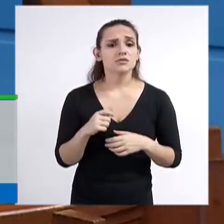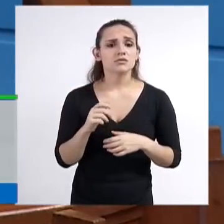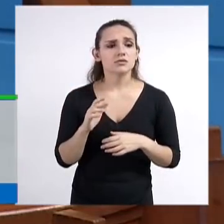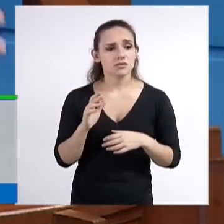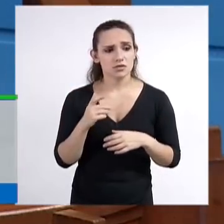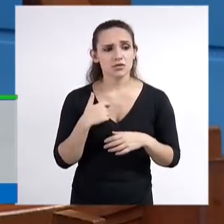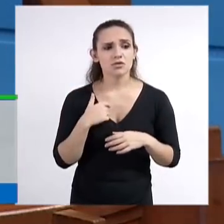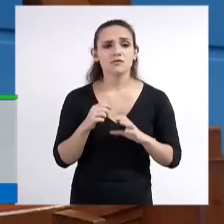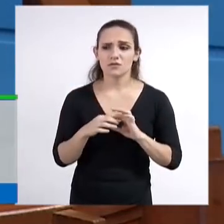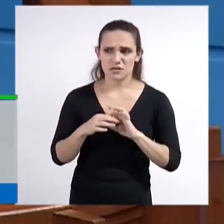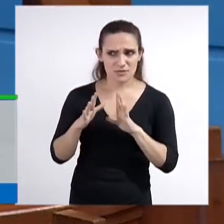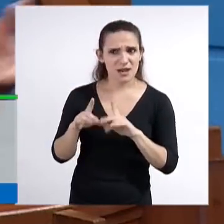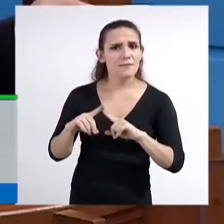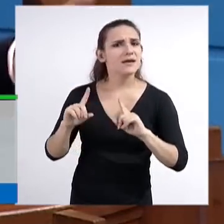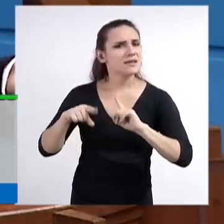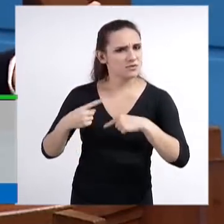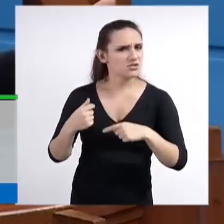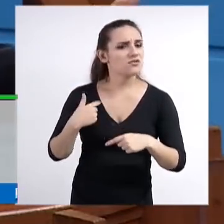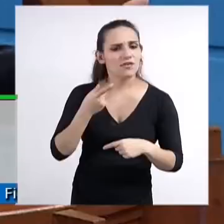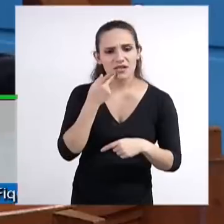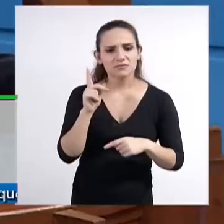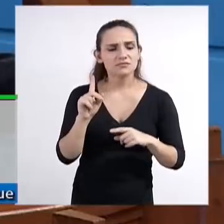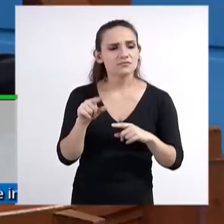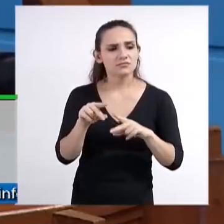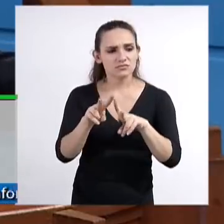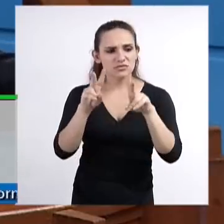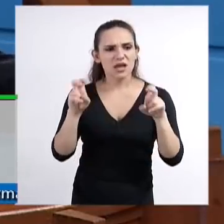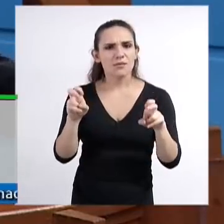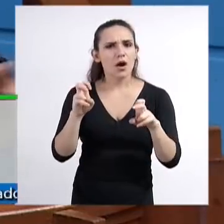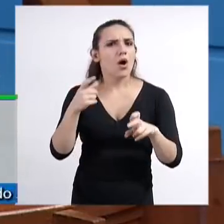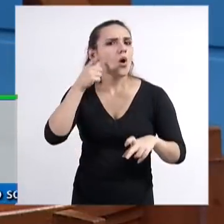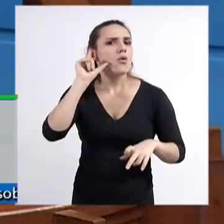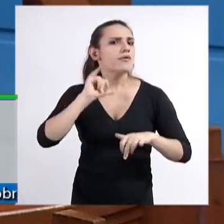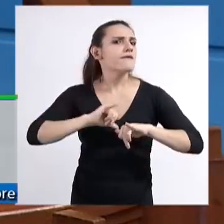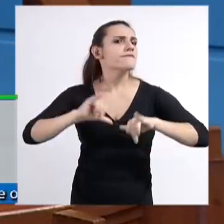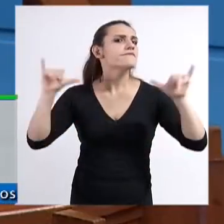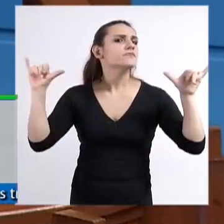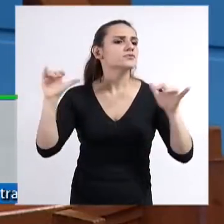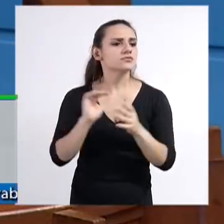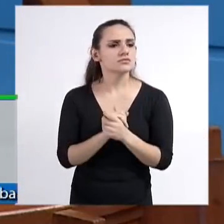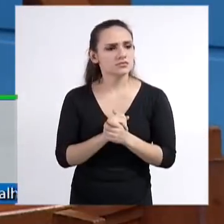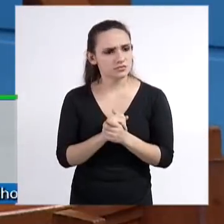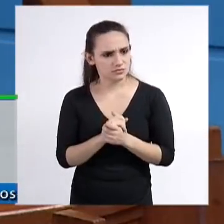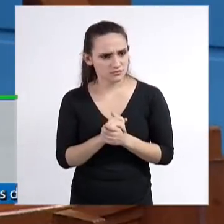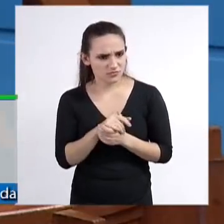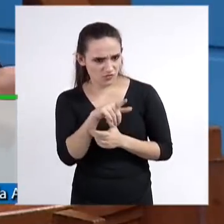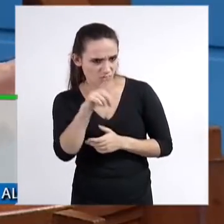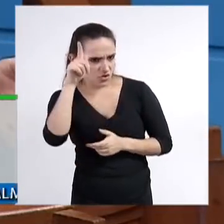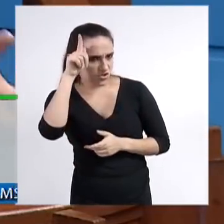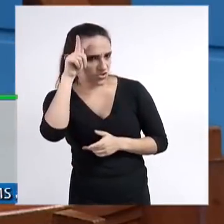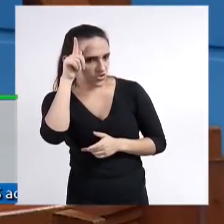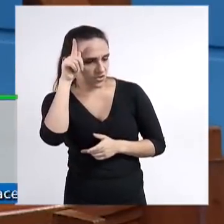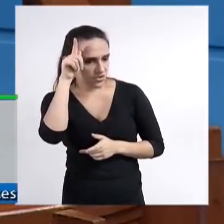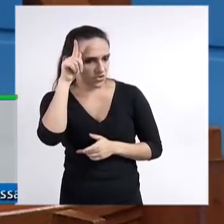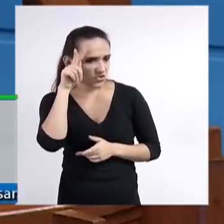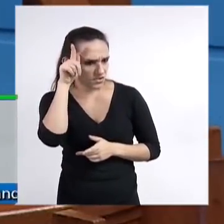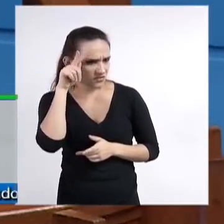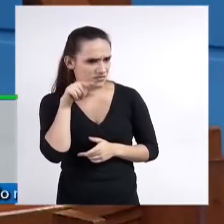Vossa Excelência e entrar aqui num tema que foi anunciado ontem, deputado Gerson, que